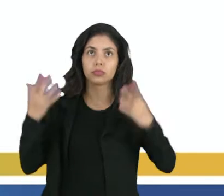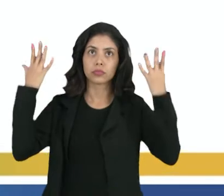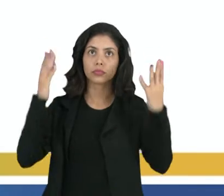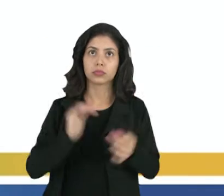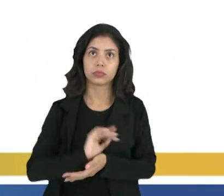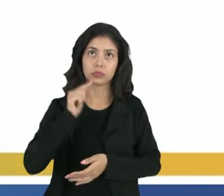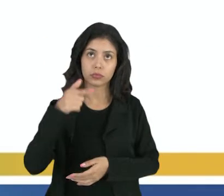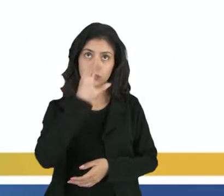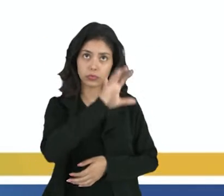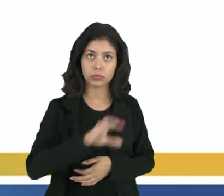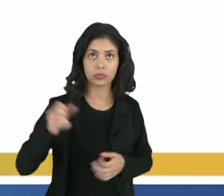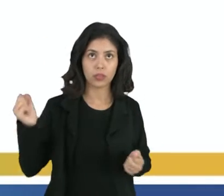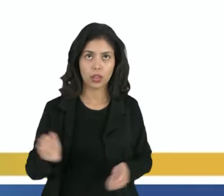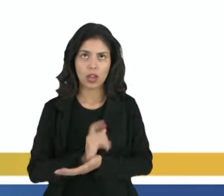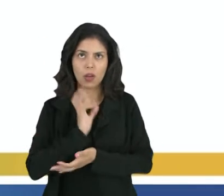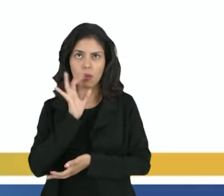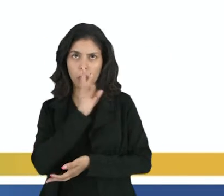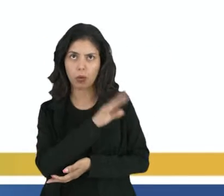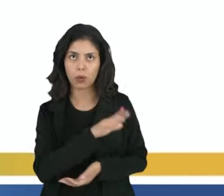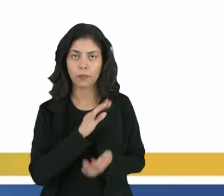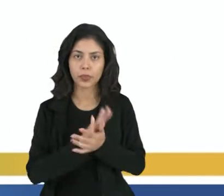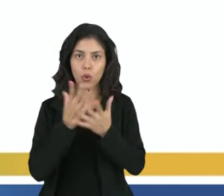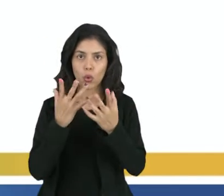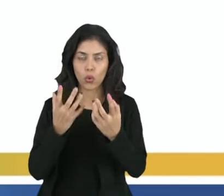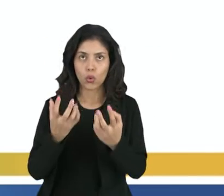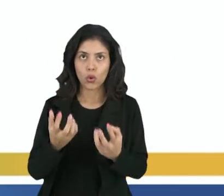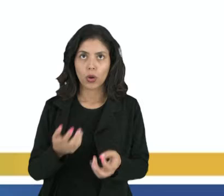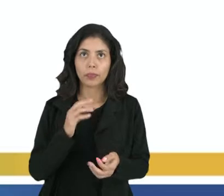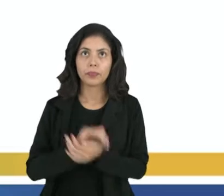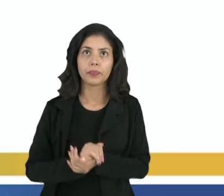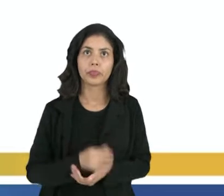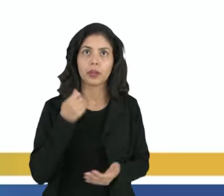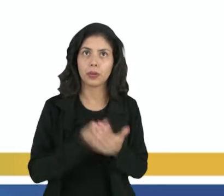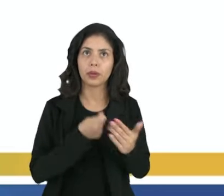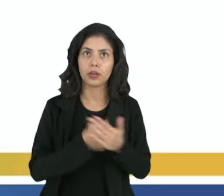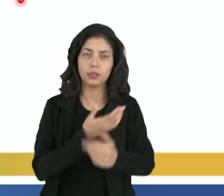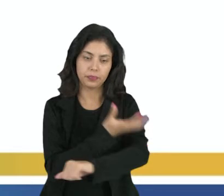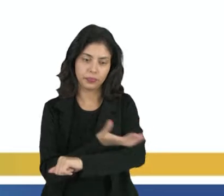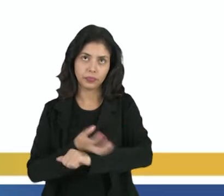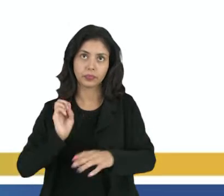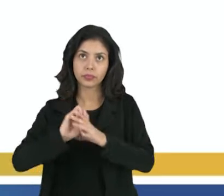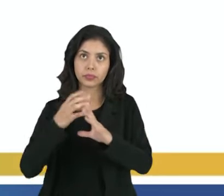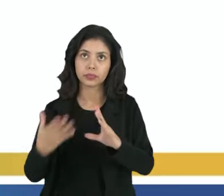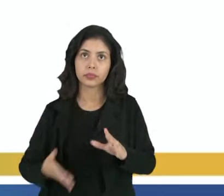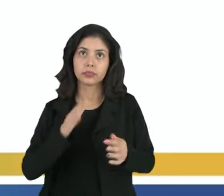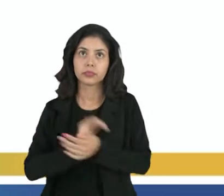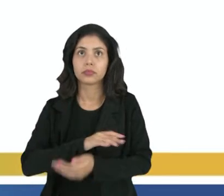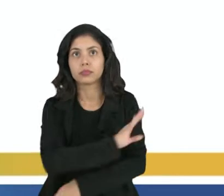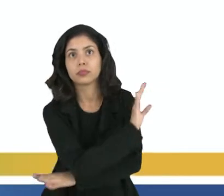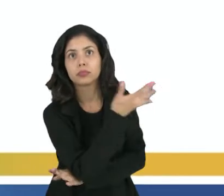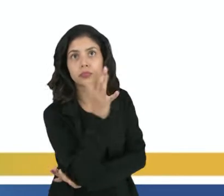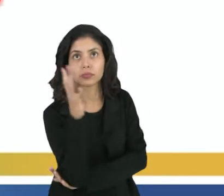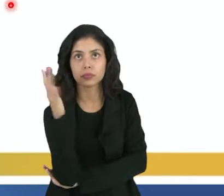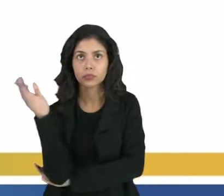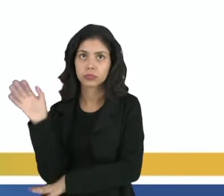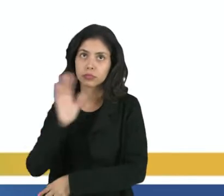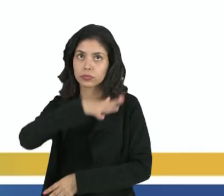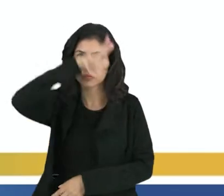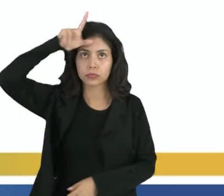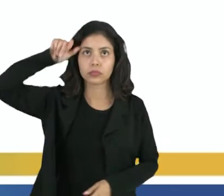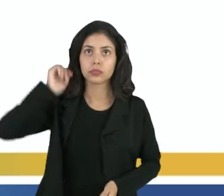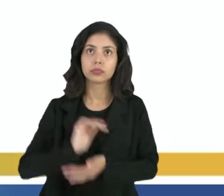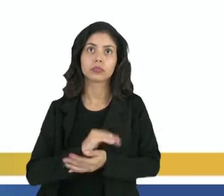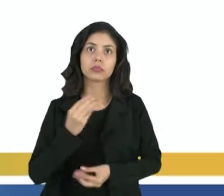O clima dessa região é quente e úmido e sua densa vegetação é caracterizada pela